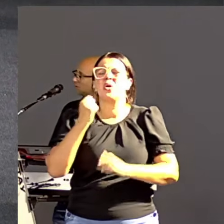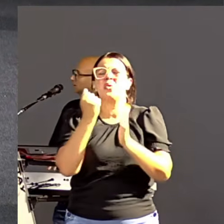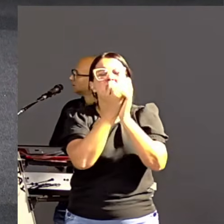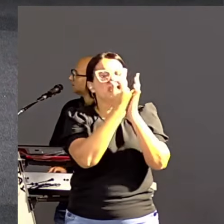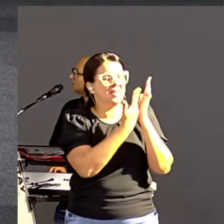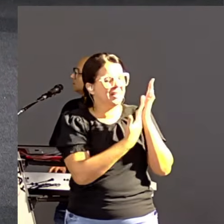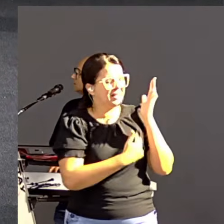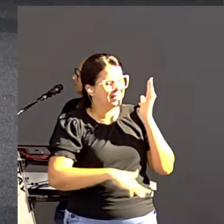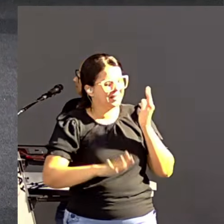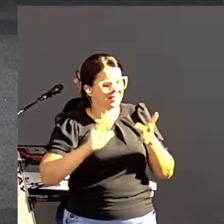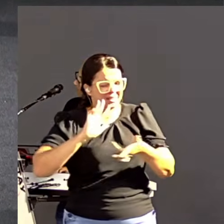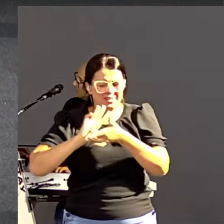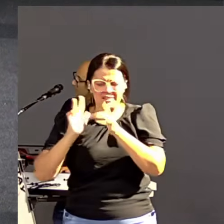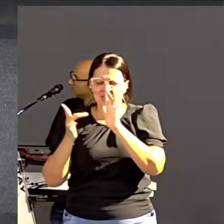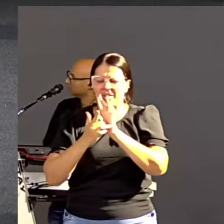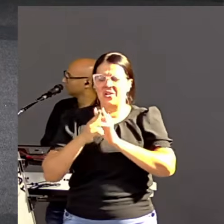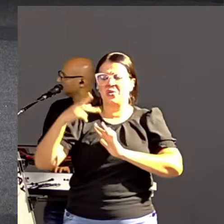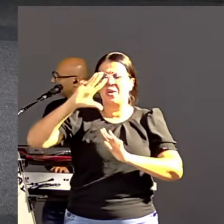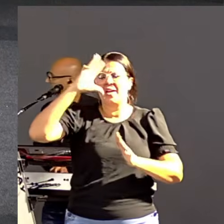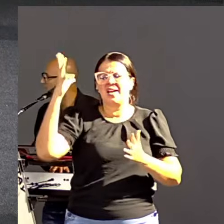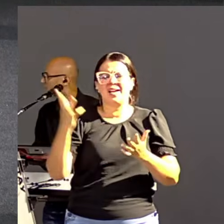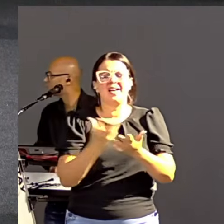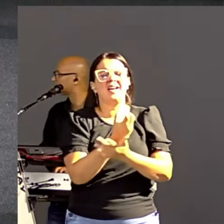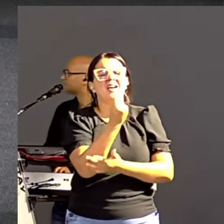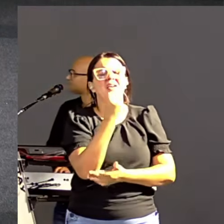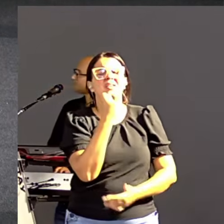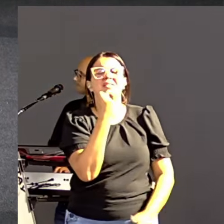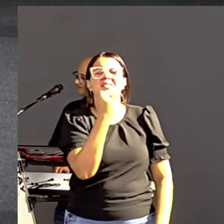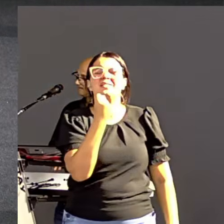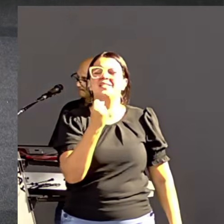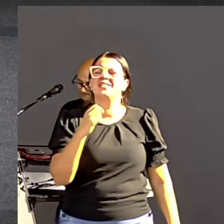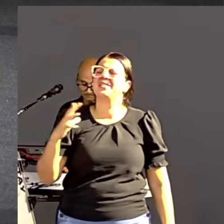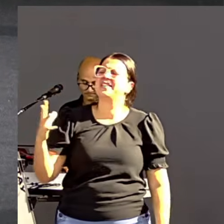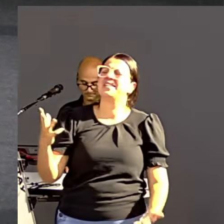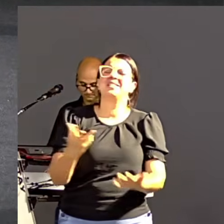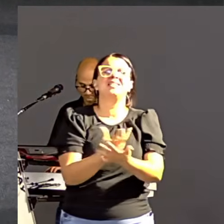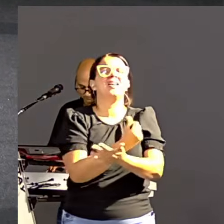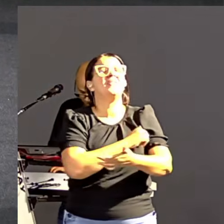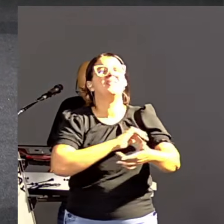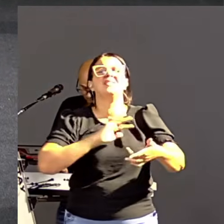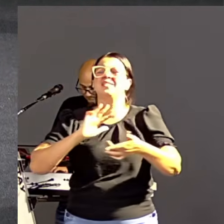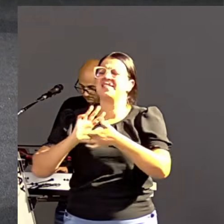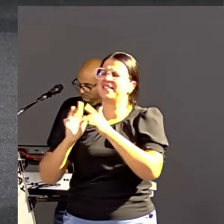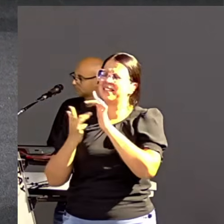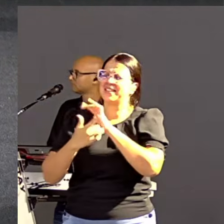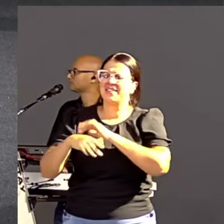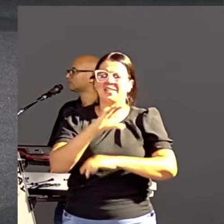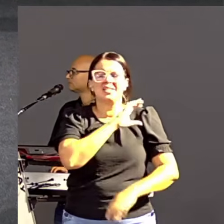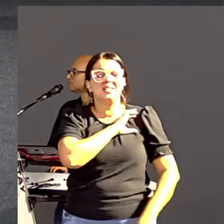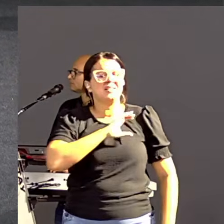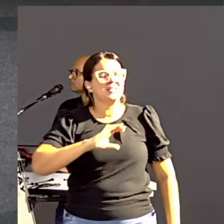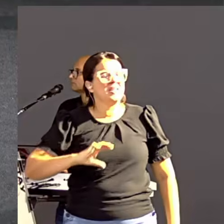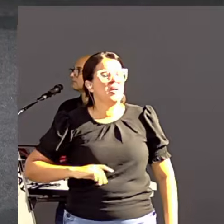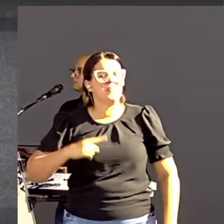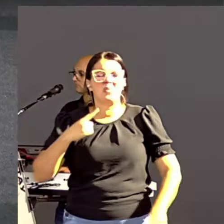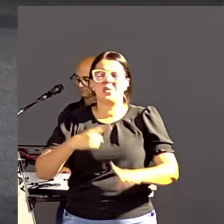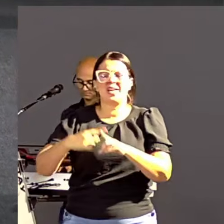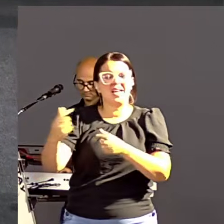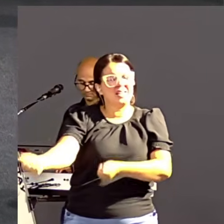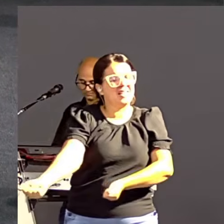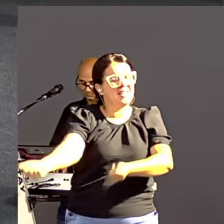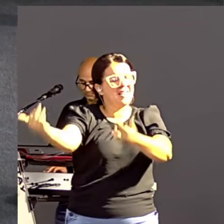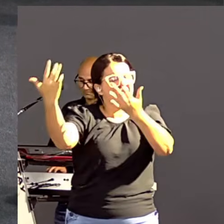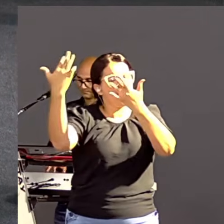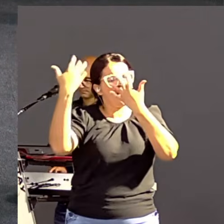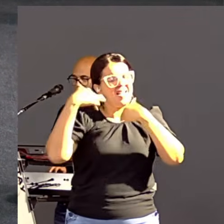tua graça nos alcançou. Somos salvos em Cristo Jesus, porque a graça